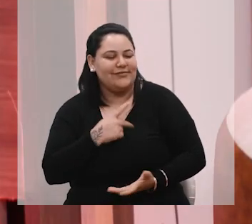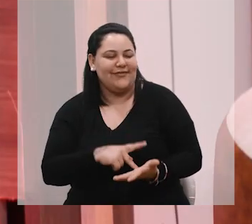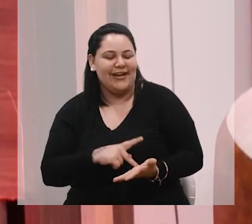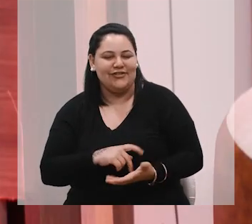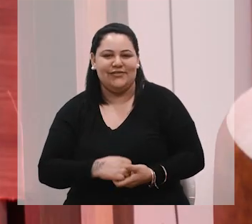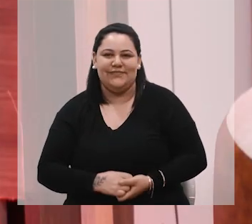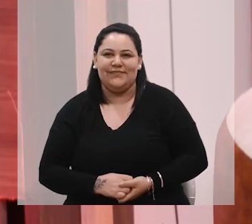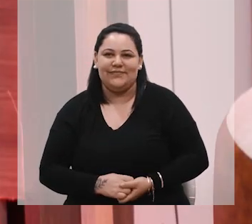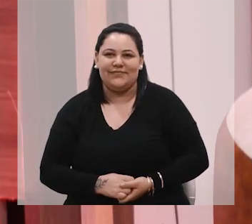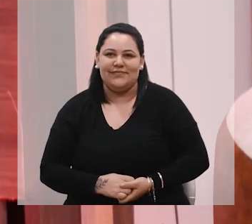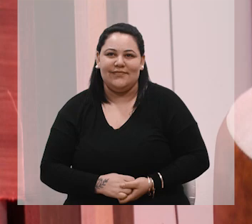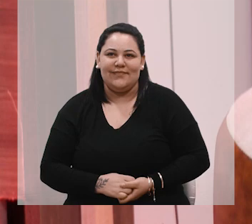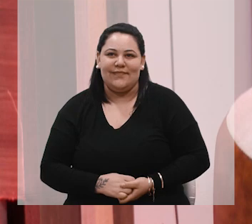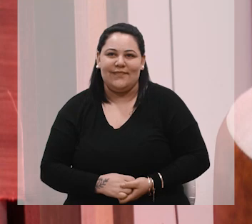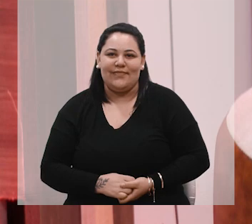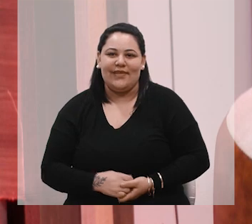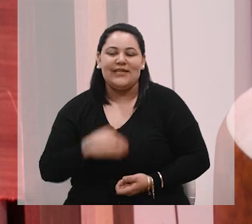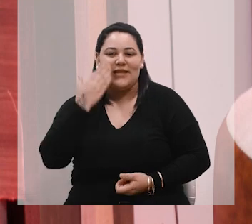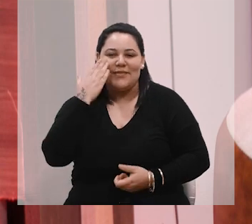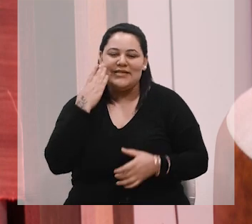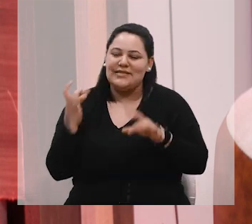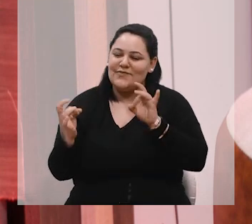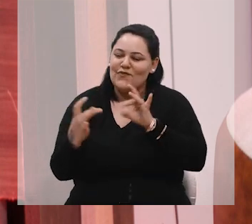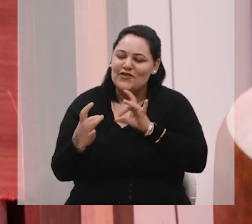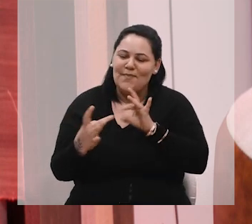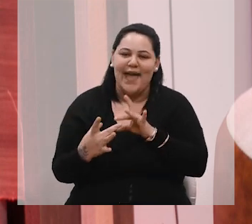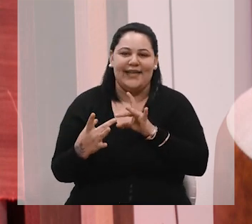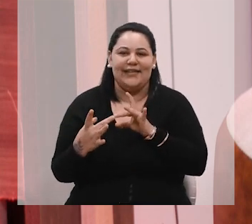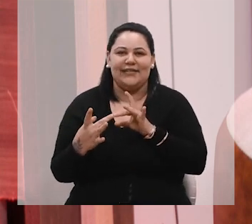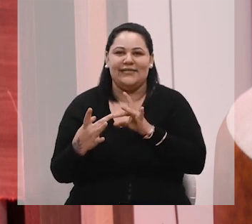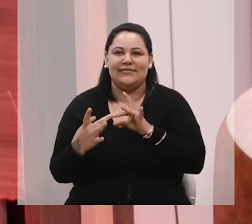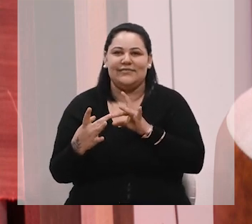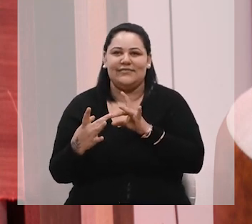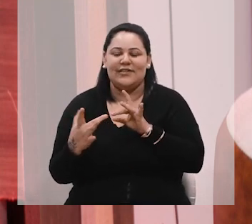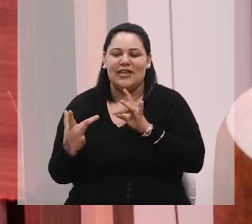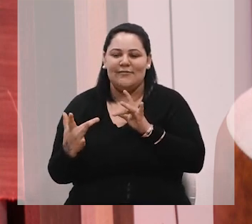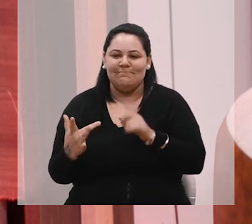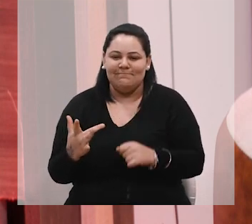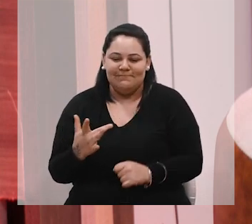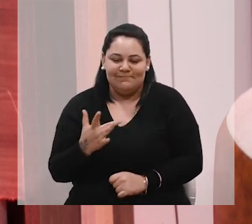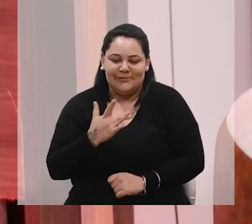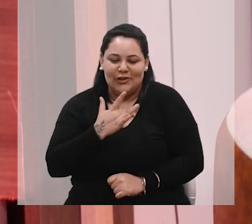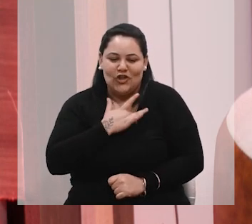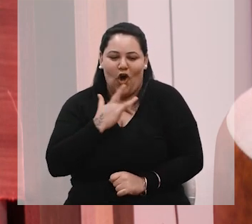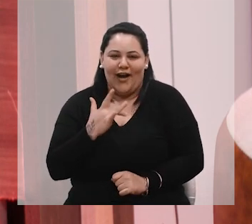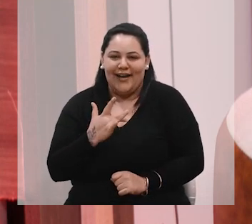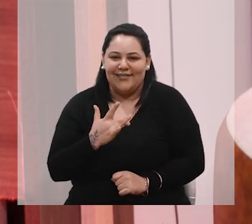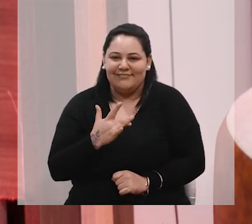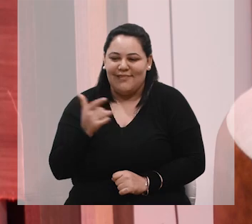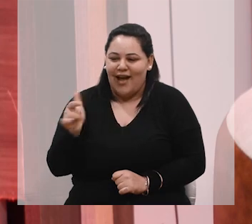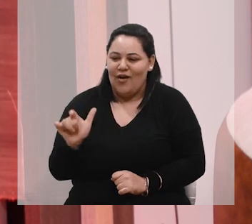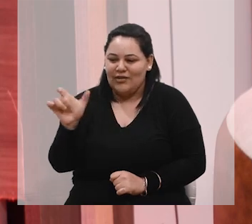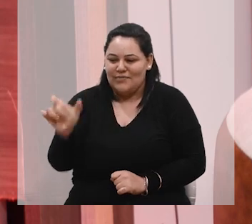agrada que esses feedbacks no sentido de que tocou o outro,